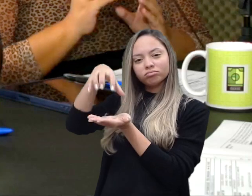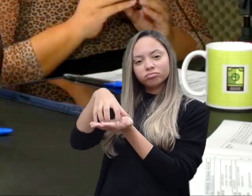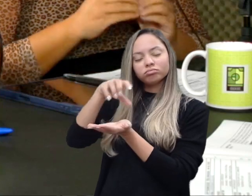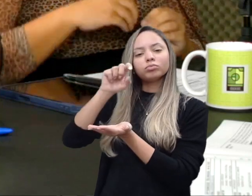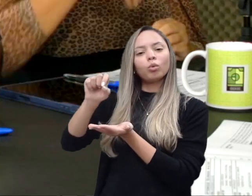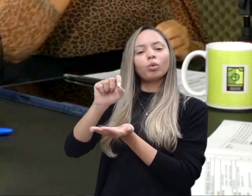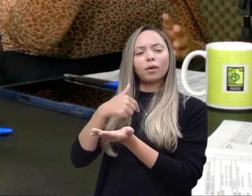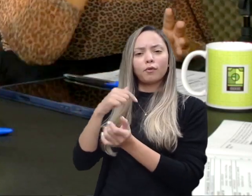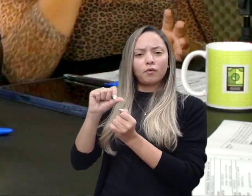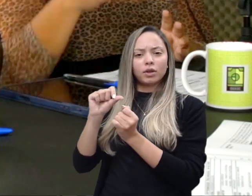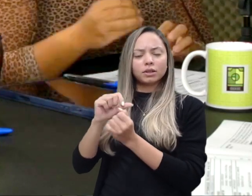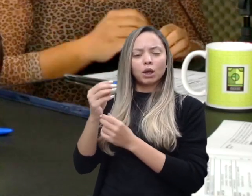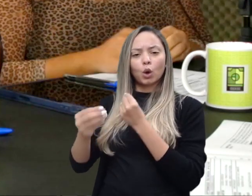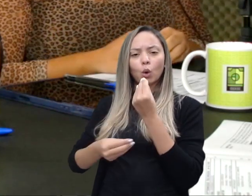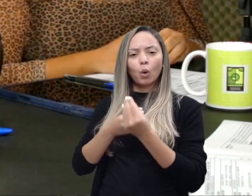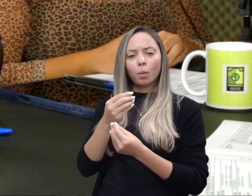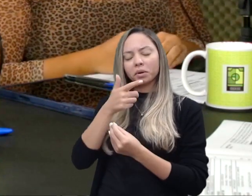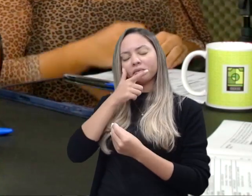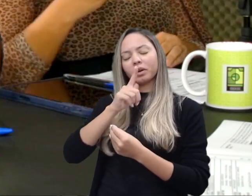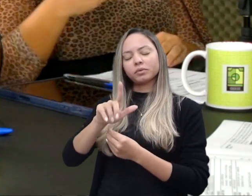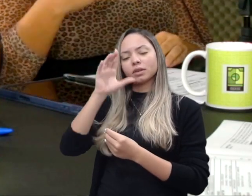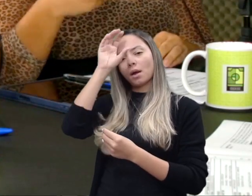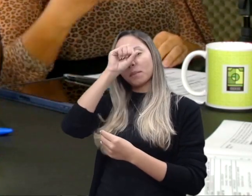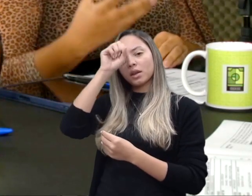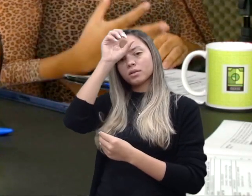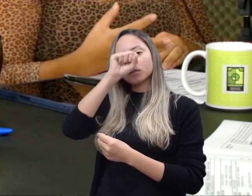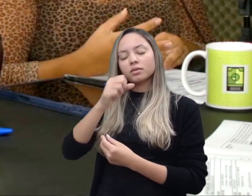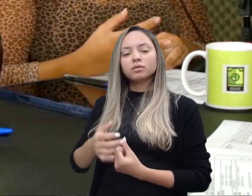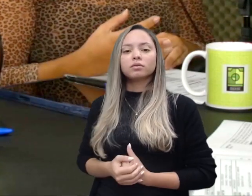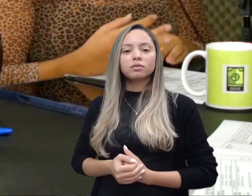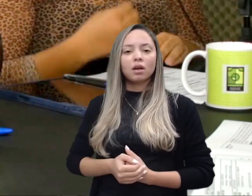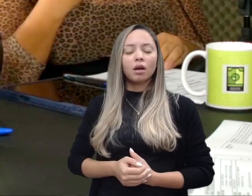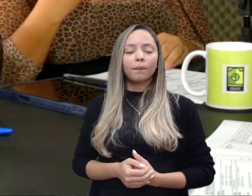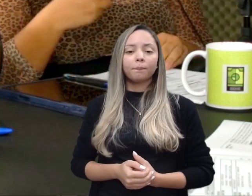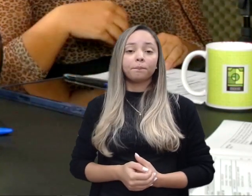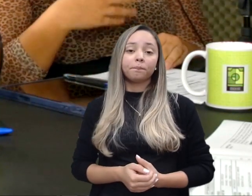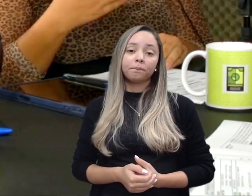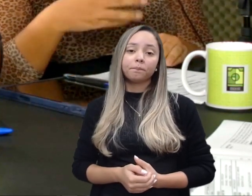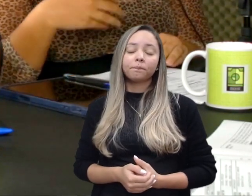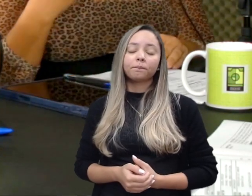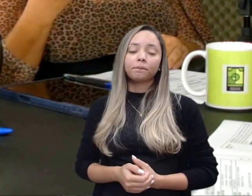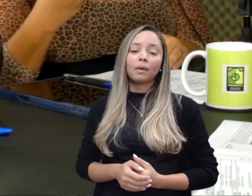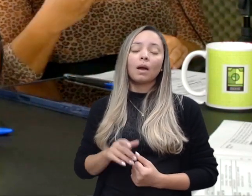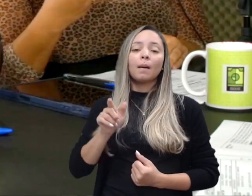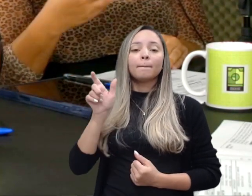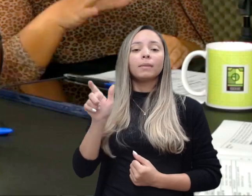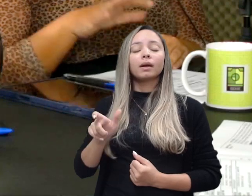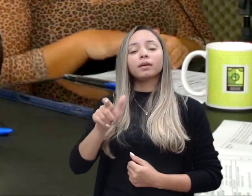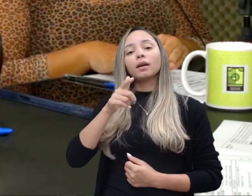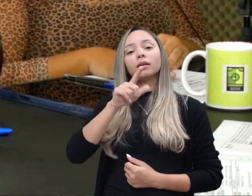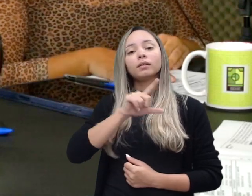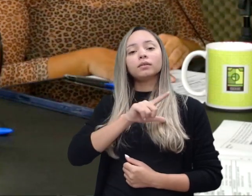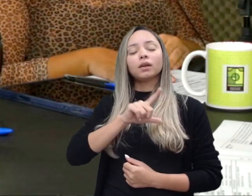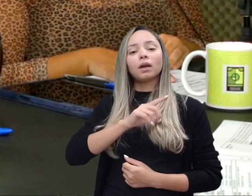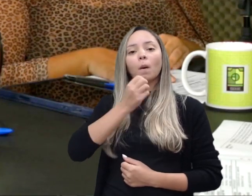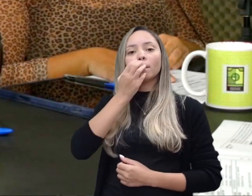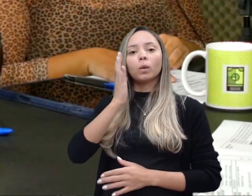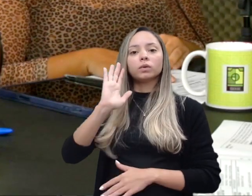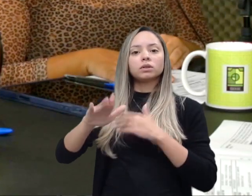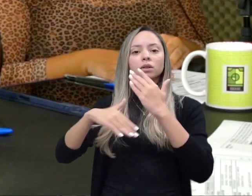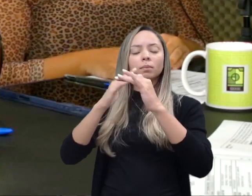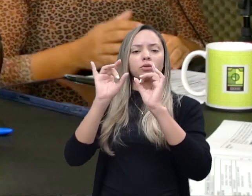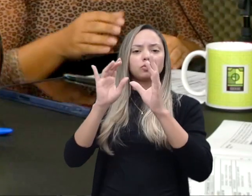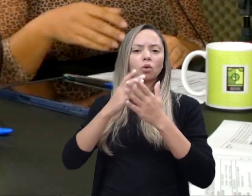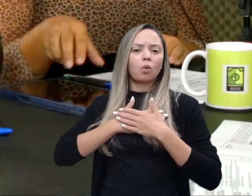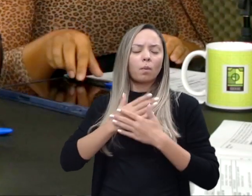é que eu vou fazer extravasar esse aprendizado? Como é que eu vou fazer generalizar, né? Para que ele tenha um bom desempenho, não só aqui comigo,